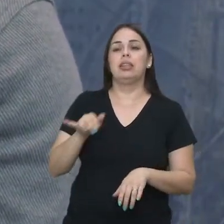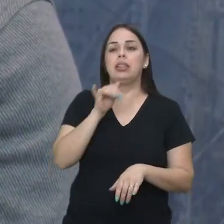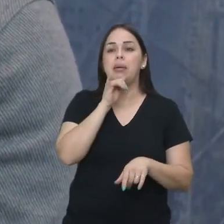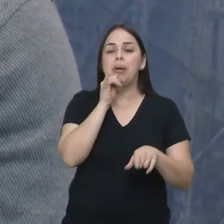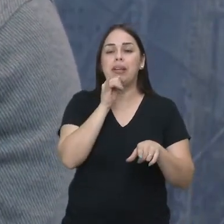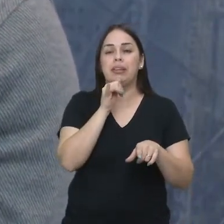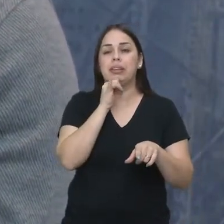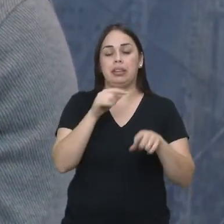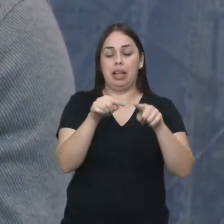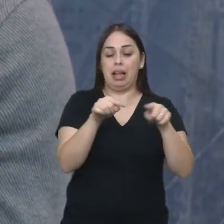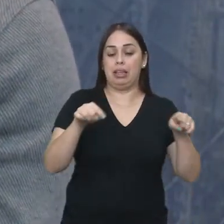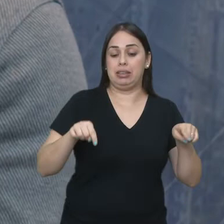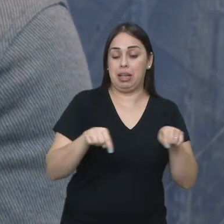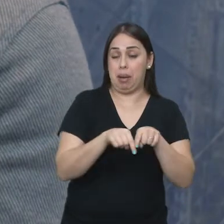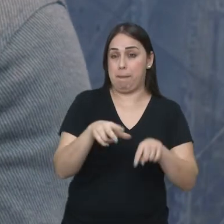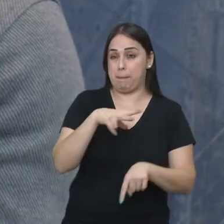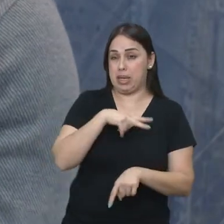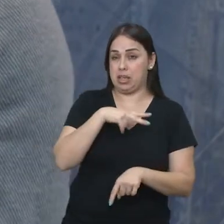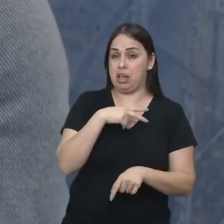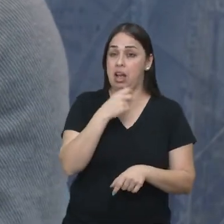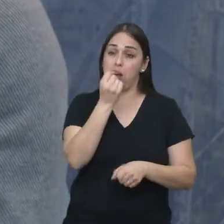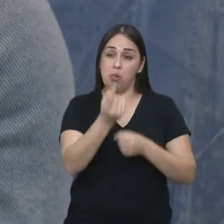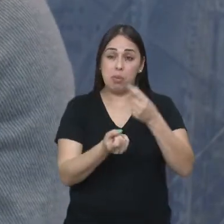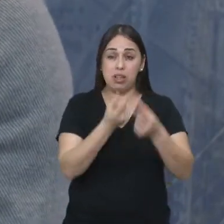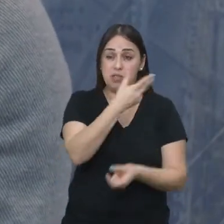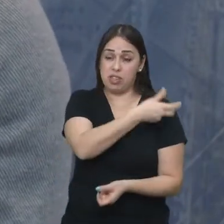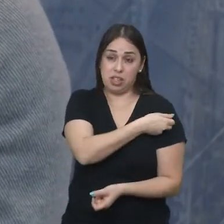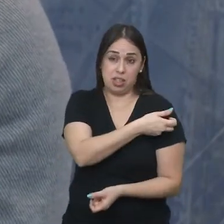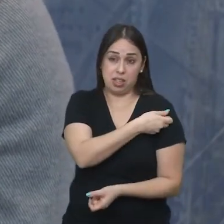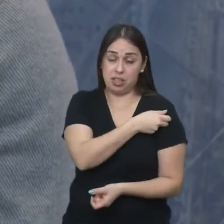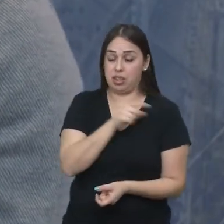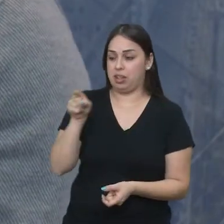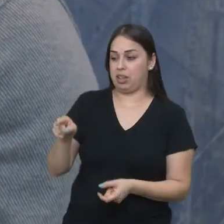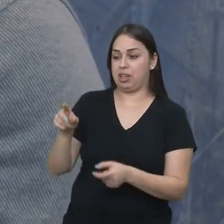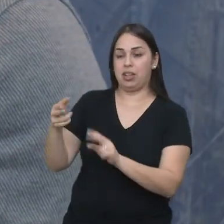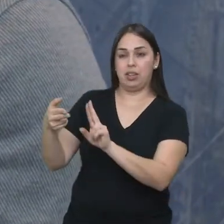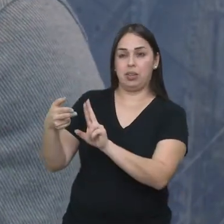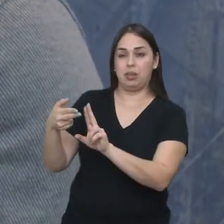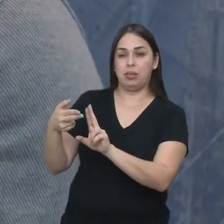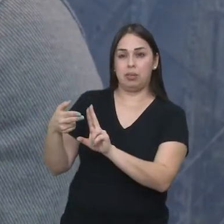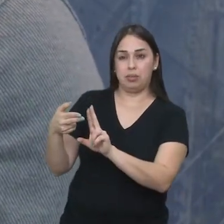de vacinação, você tem algumas vacinas que não são dadas